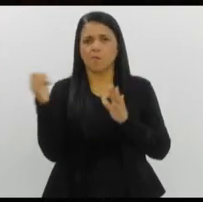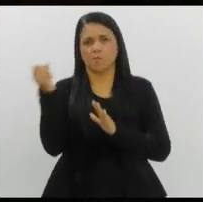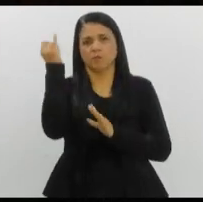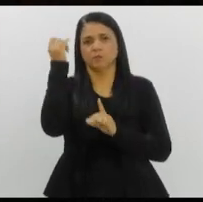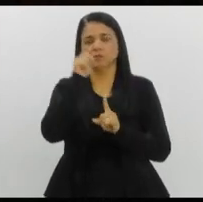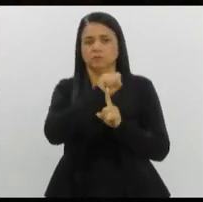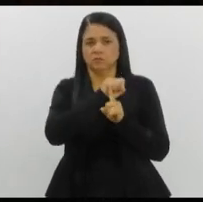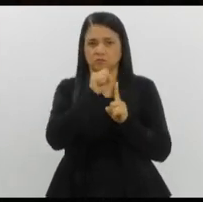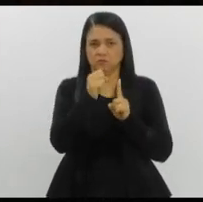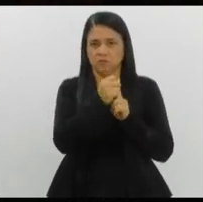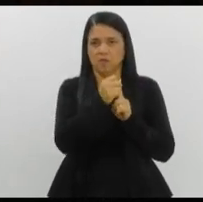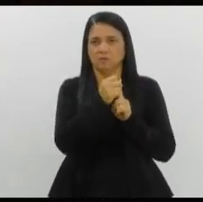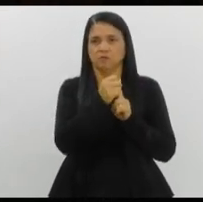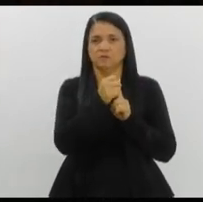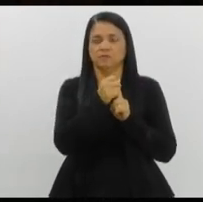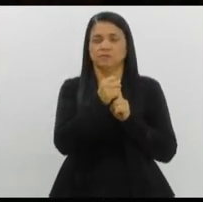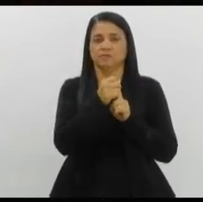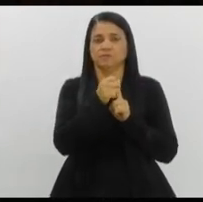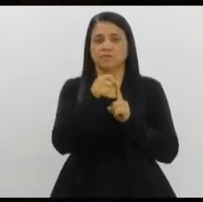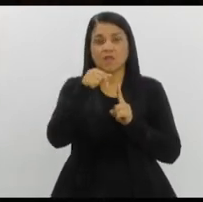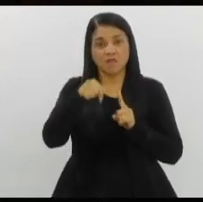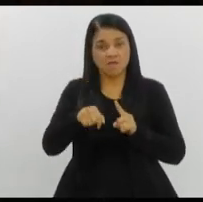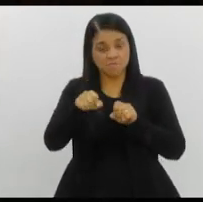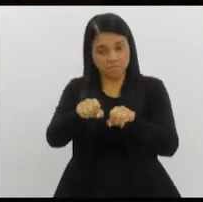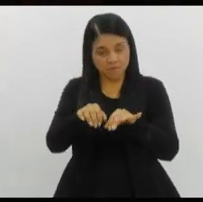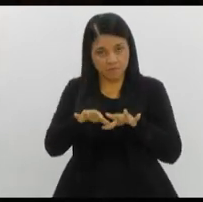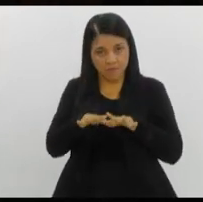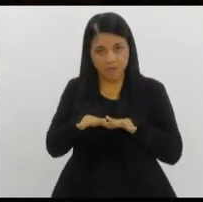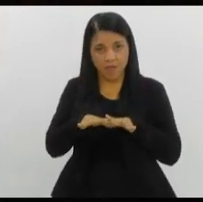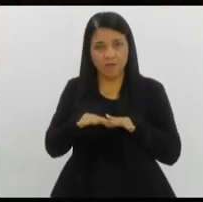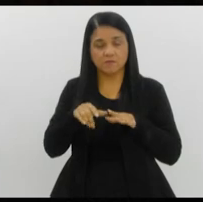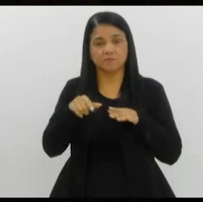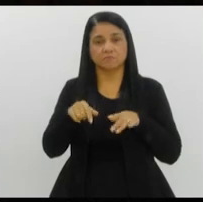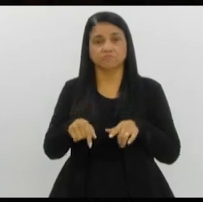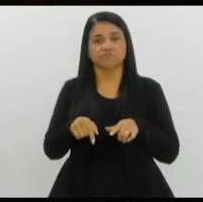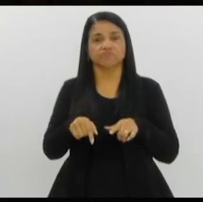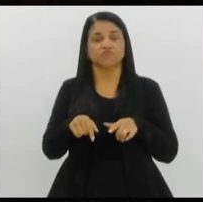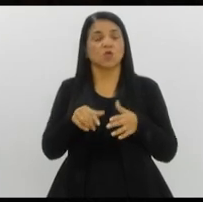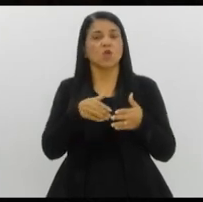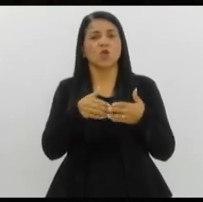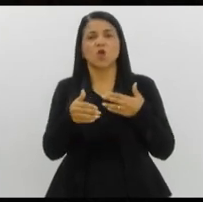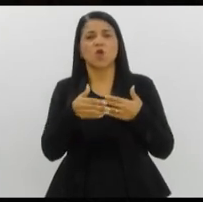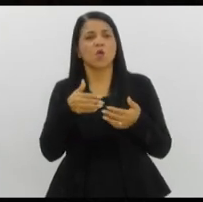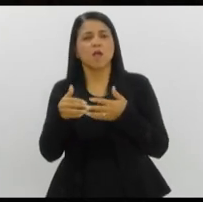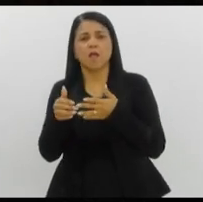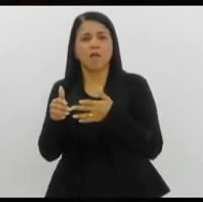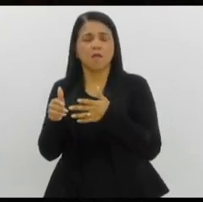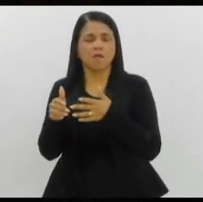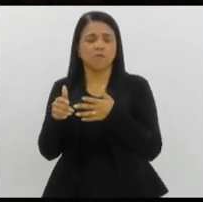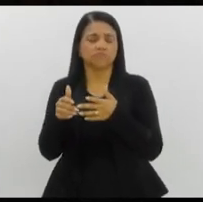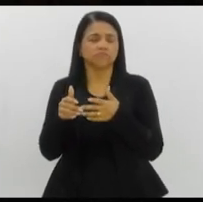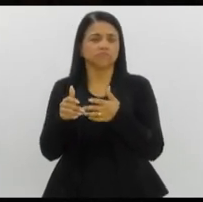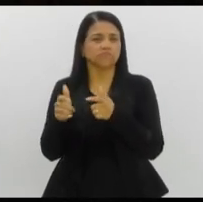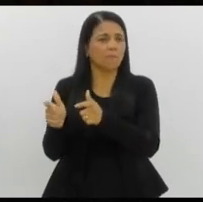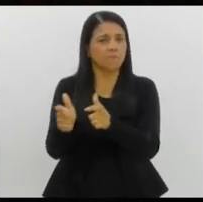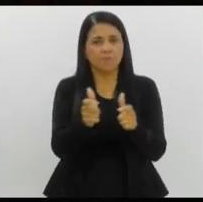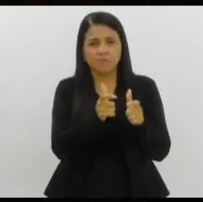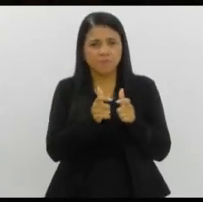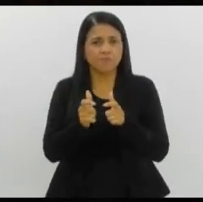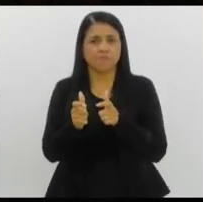sociedade, fosse aqui nesse plenário, fosse aqui nessa casa ou em qualquer outra função